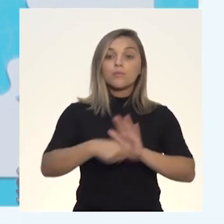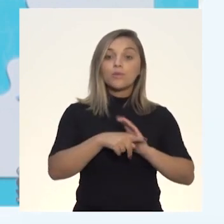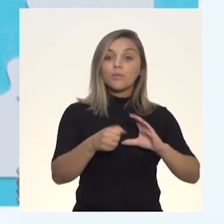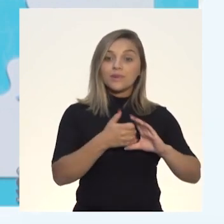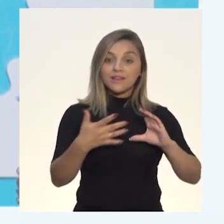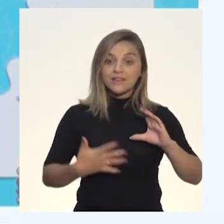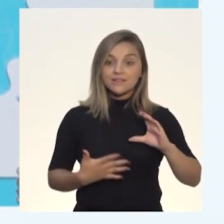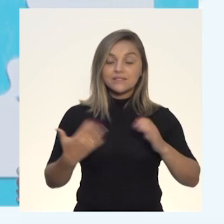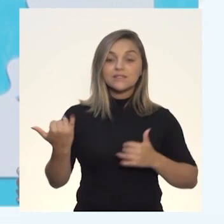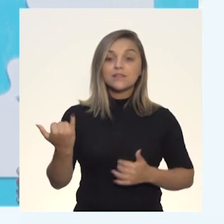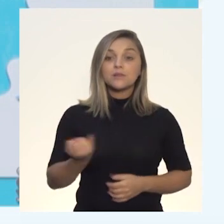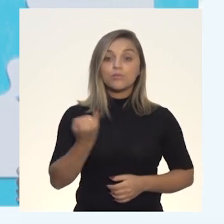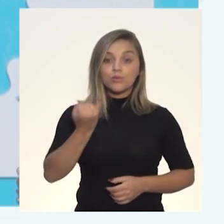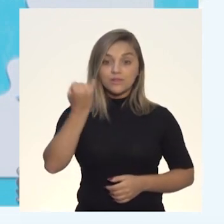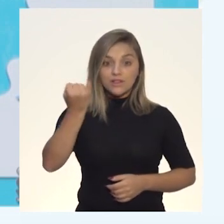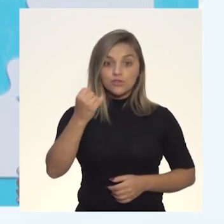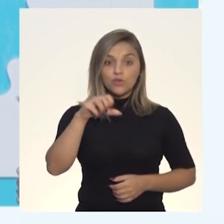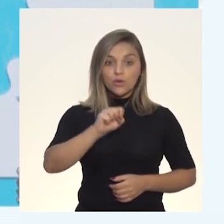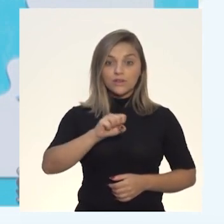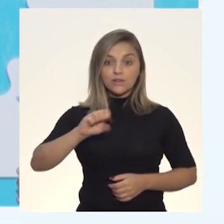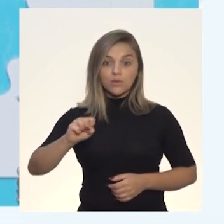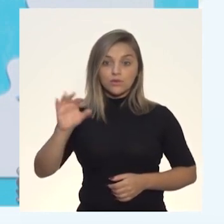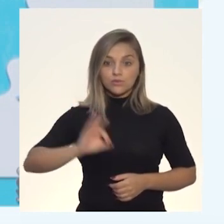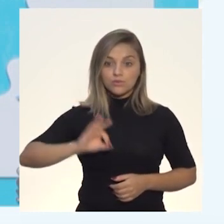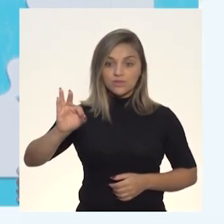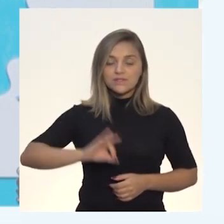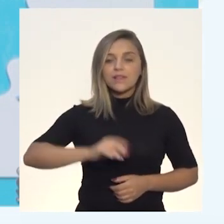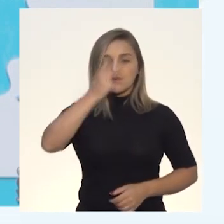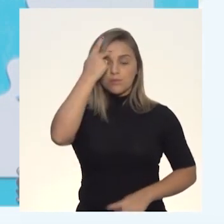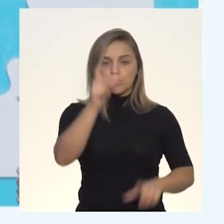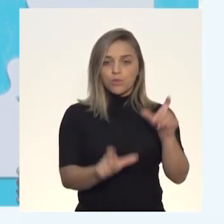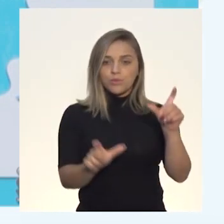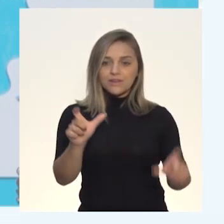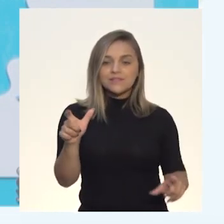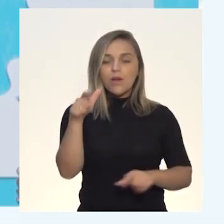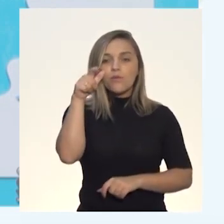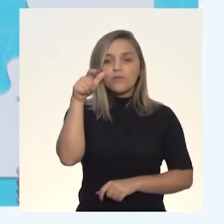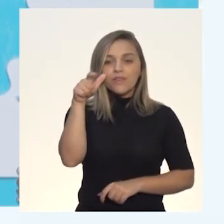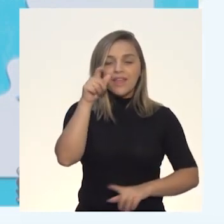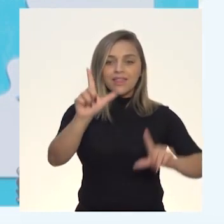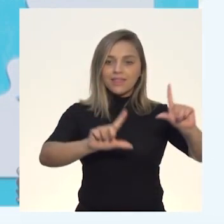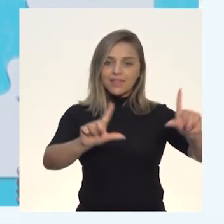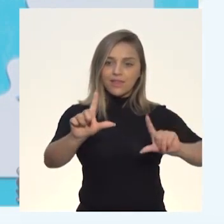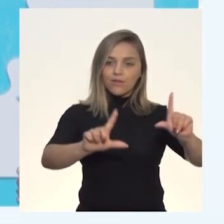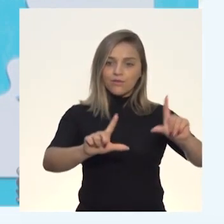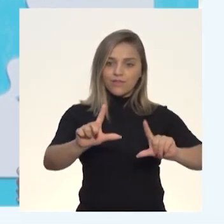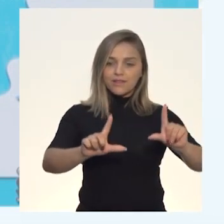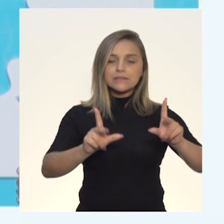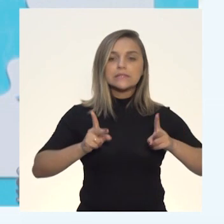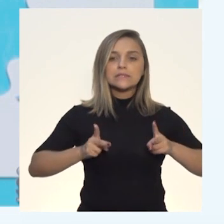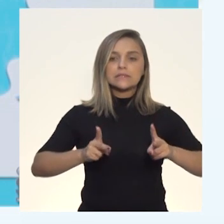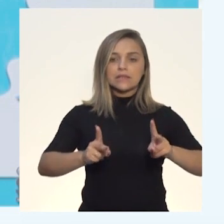88% dos telespectadores assistem a filmes na TV regularmente.